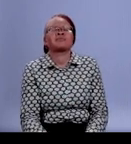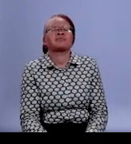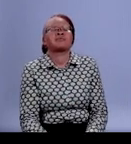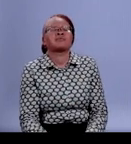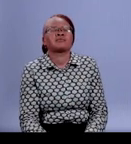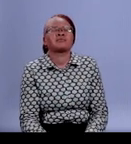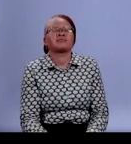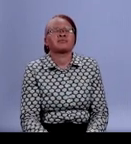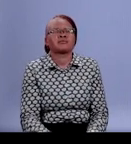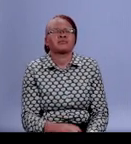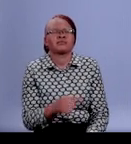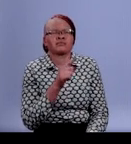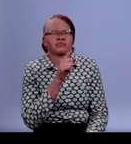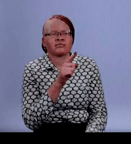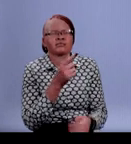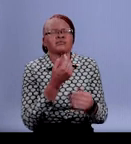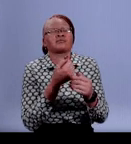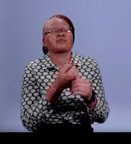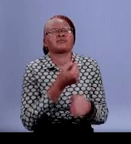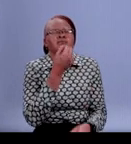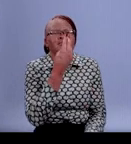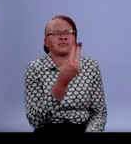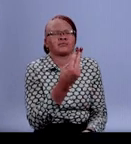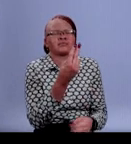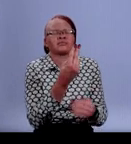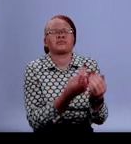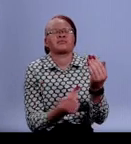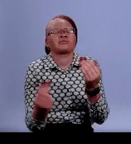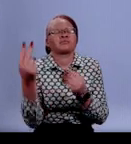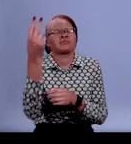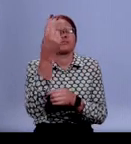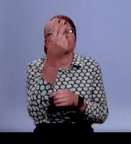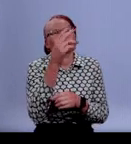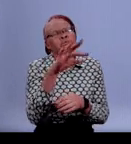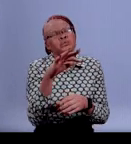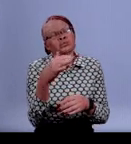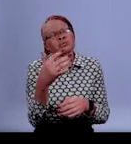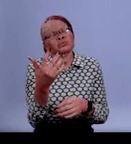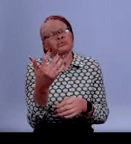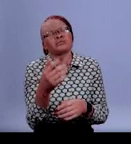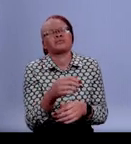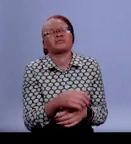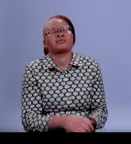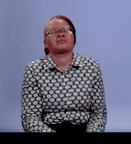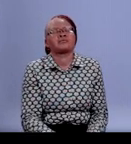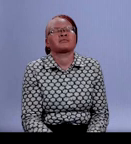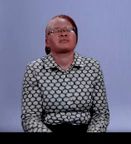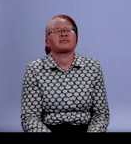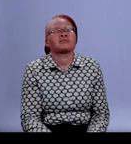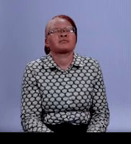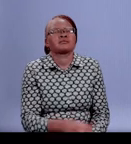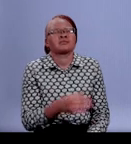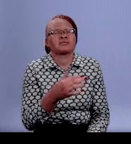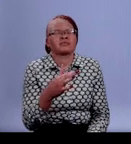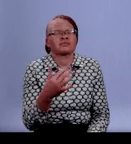quinta e esse número é que nesse 2 elevado a 2 ou 2 ao quadrado